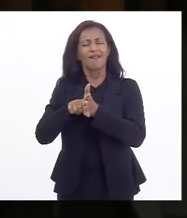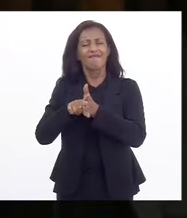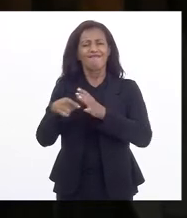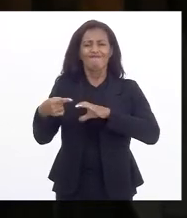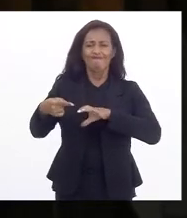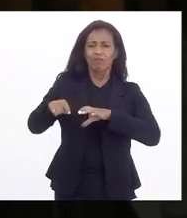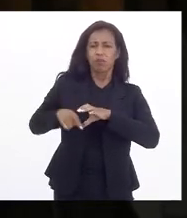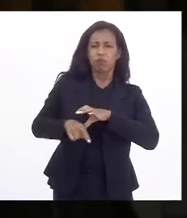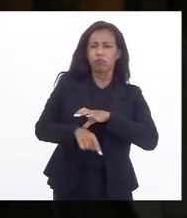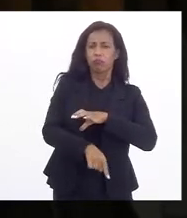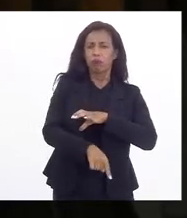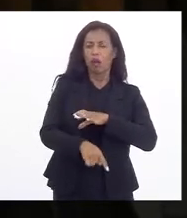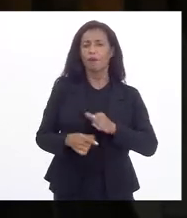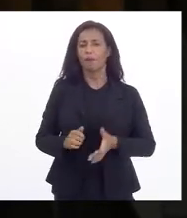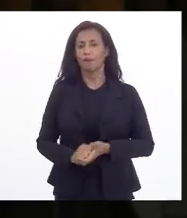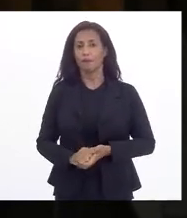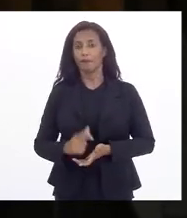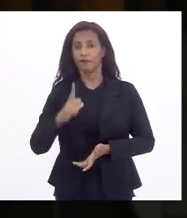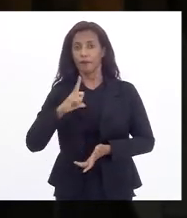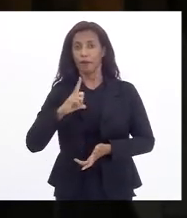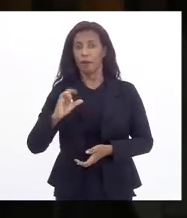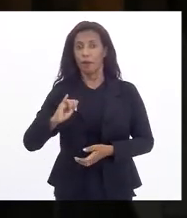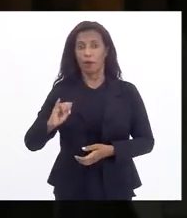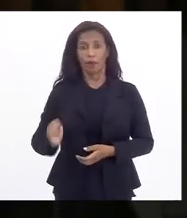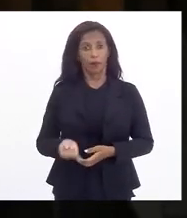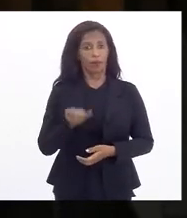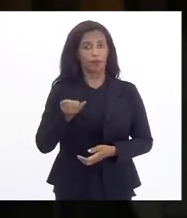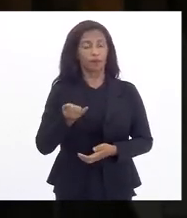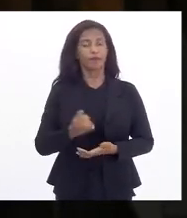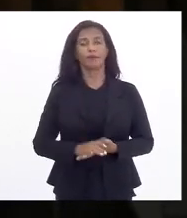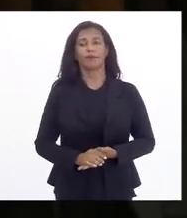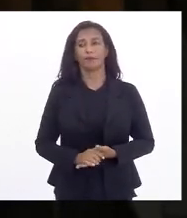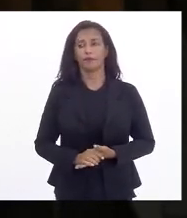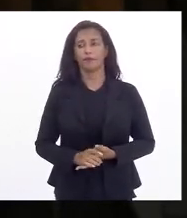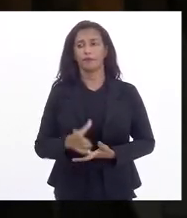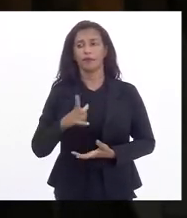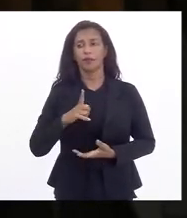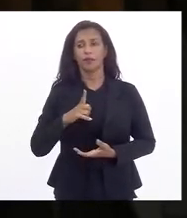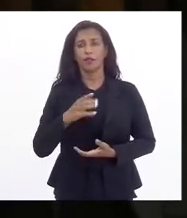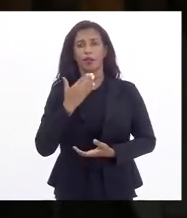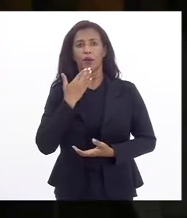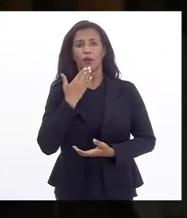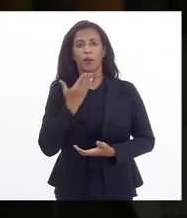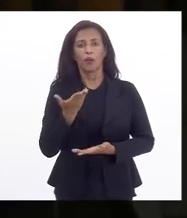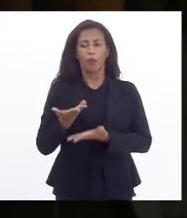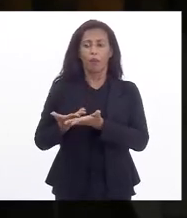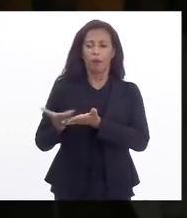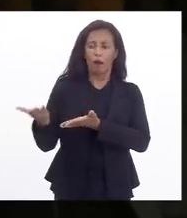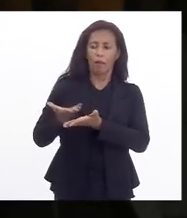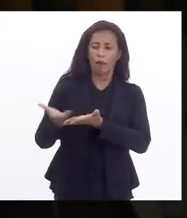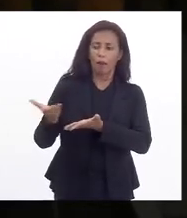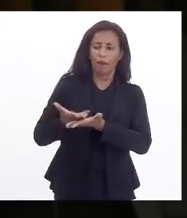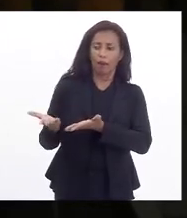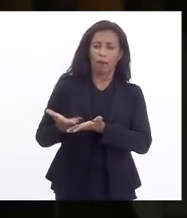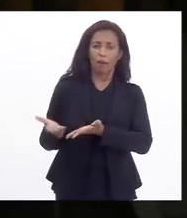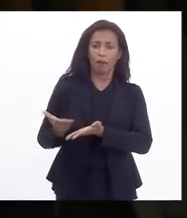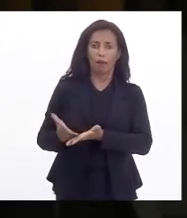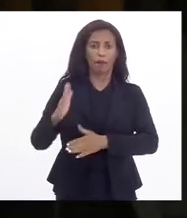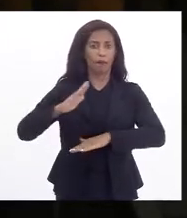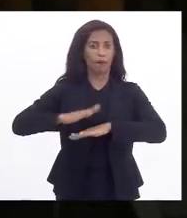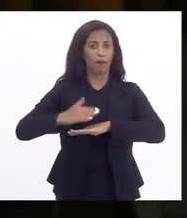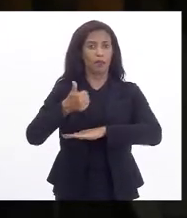aprofundada já tivemos oportunidade despedirmos mais de